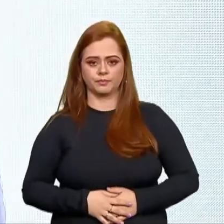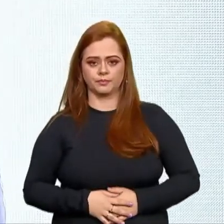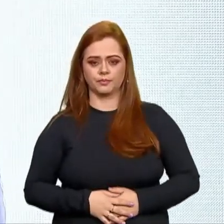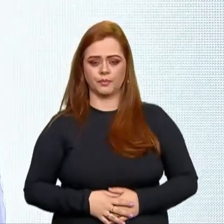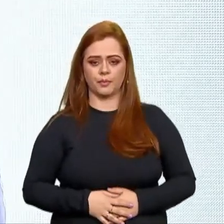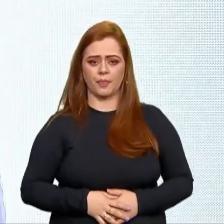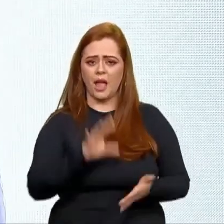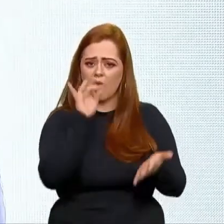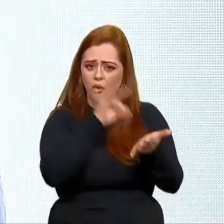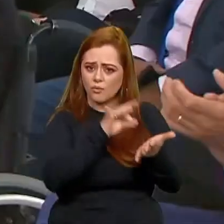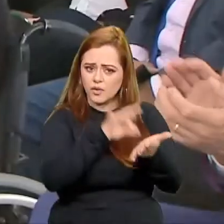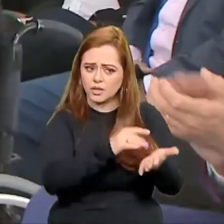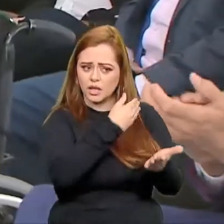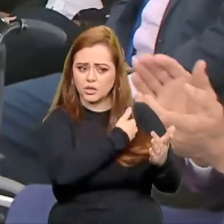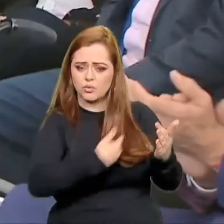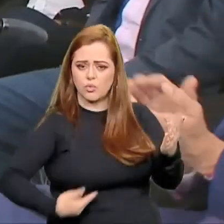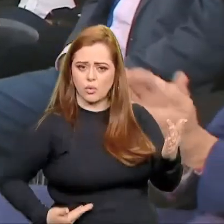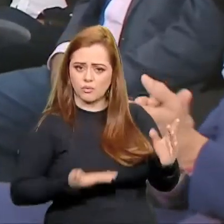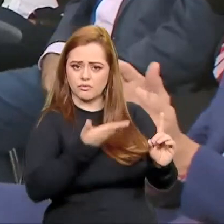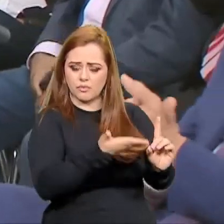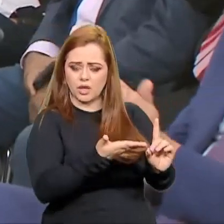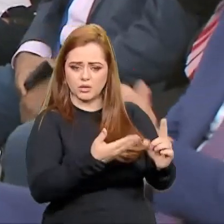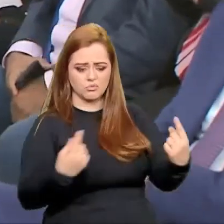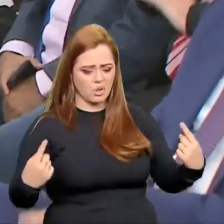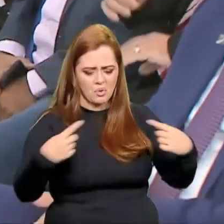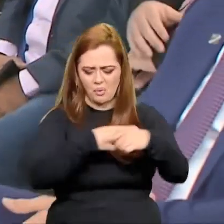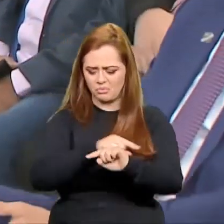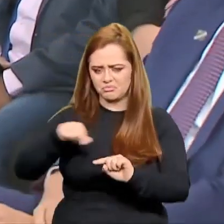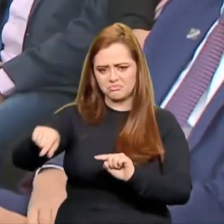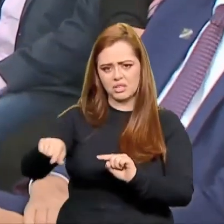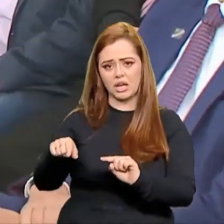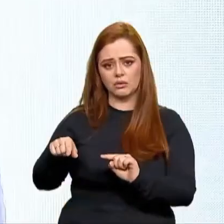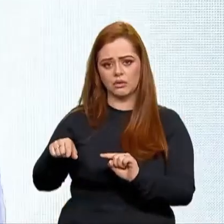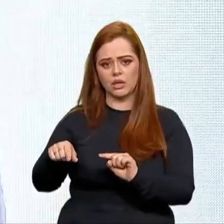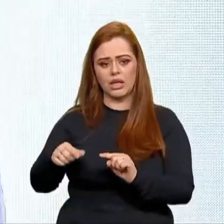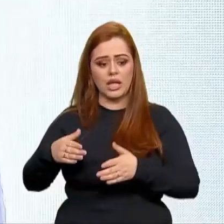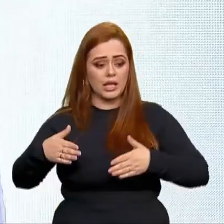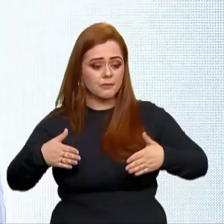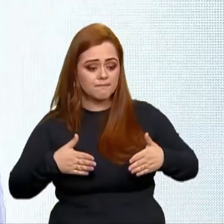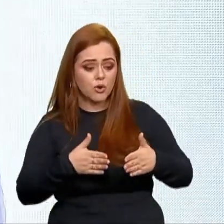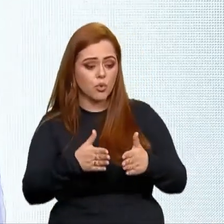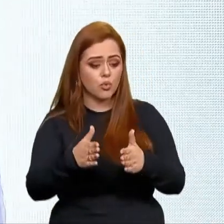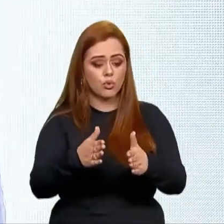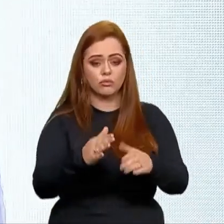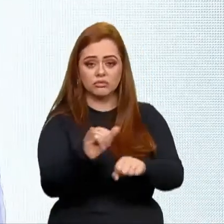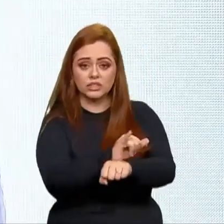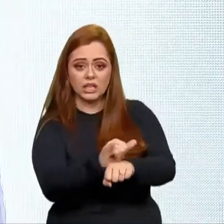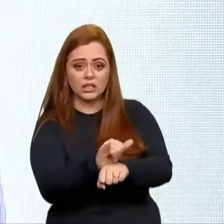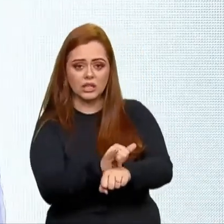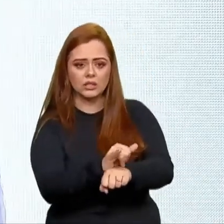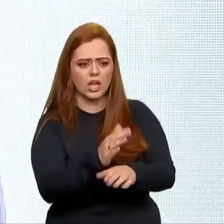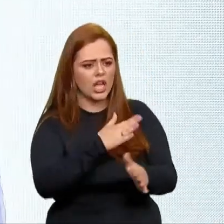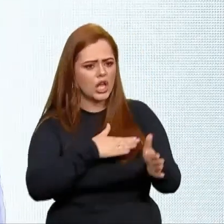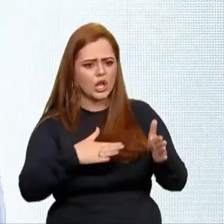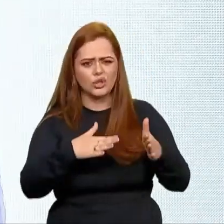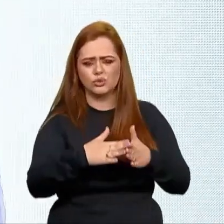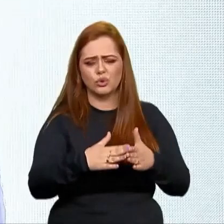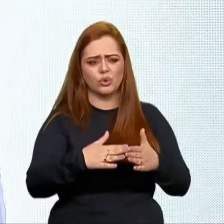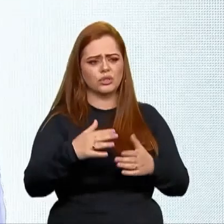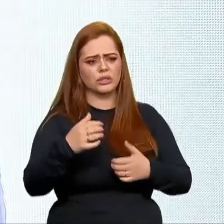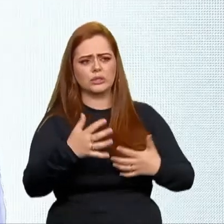O verdadeiro governo, ao contrário, ele traça rumos e nas turbulências conduz com